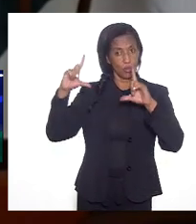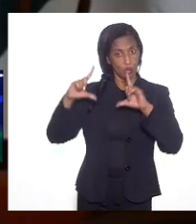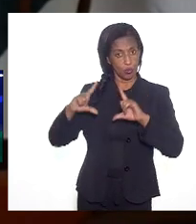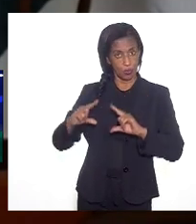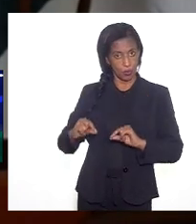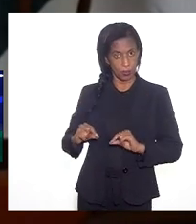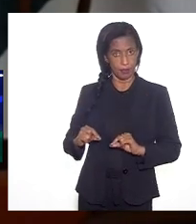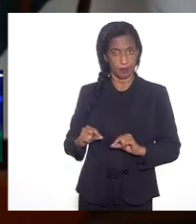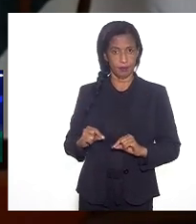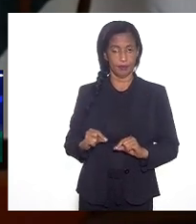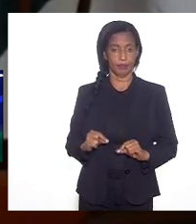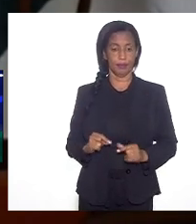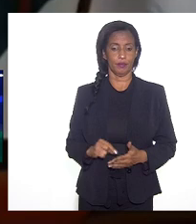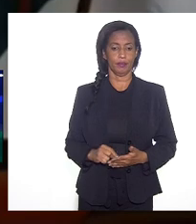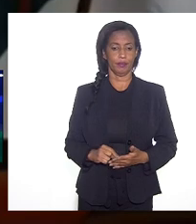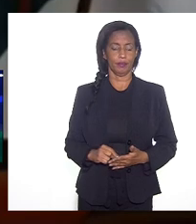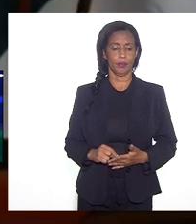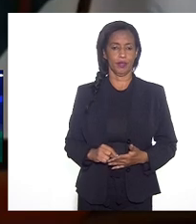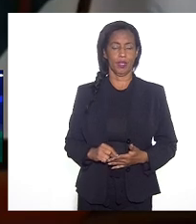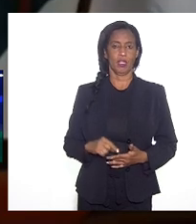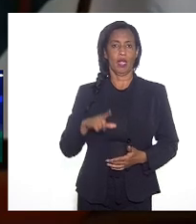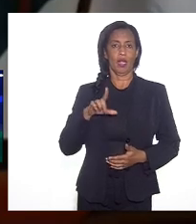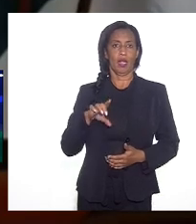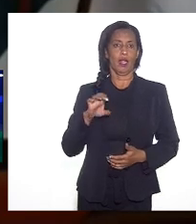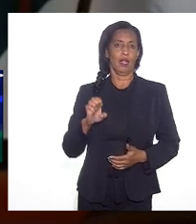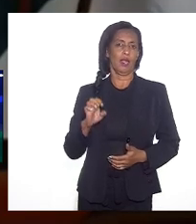o índice de letalidade